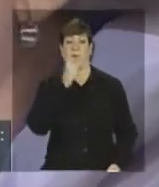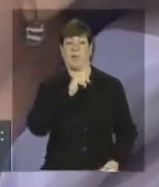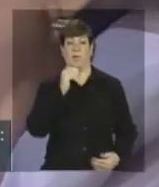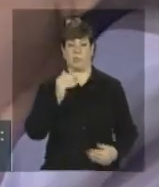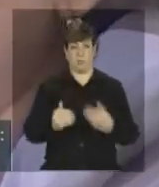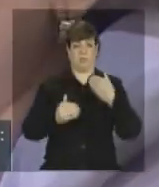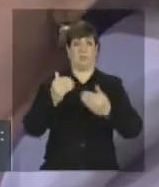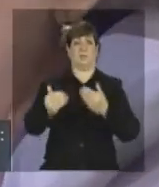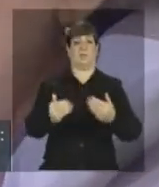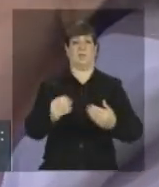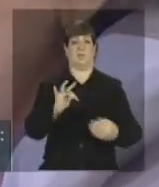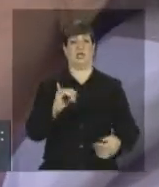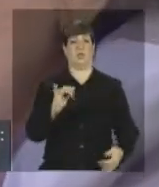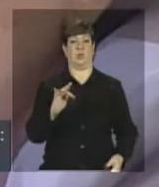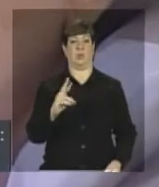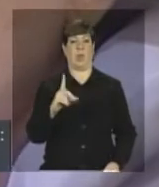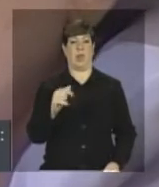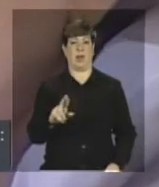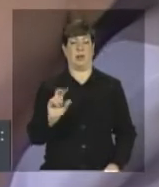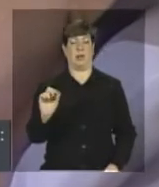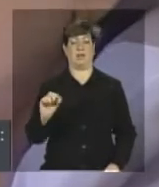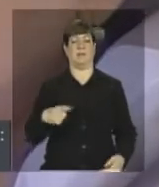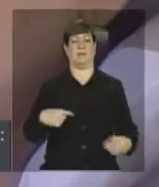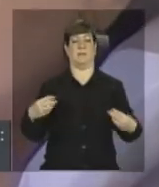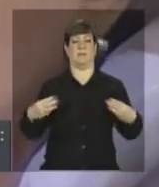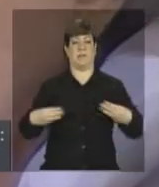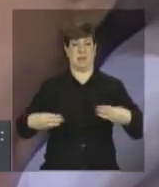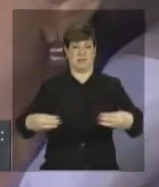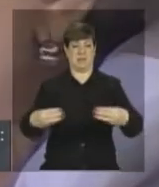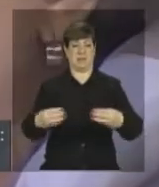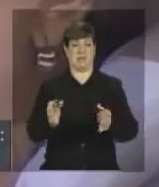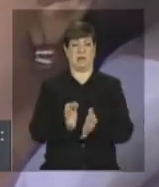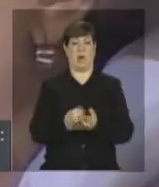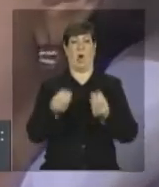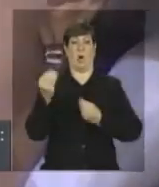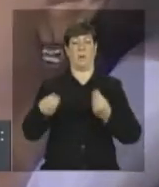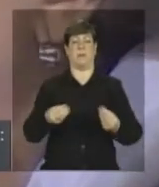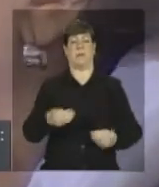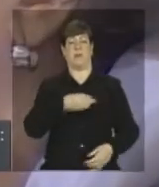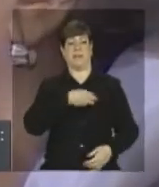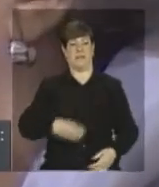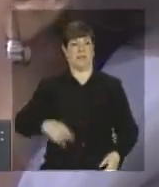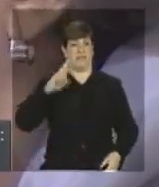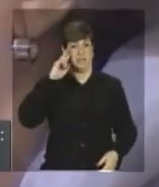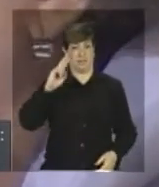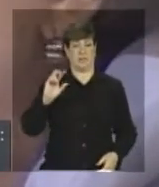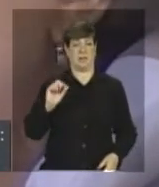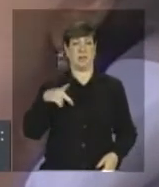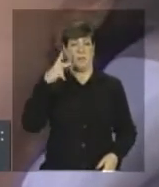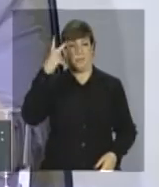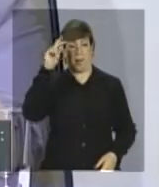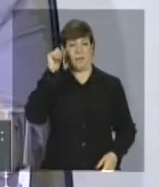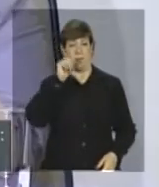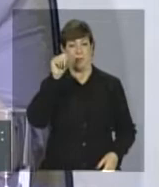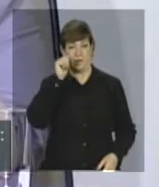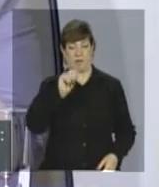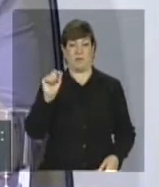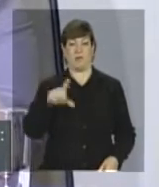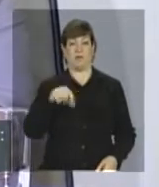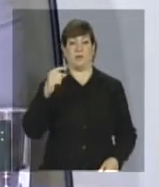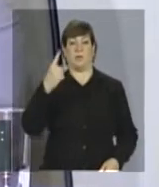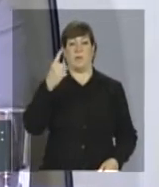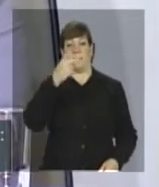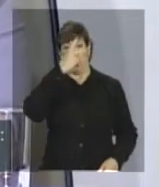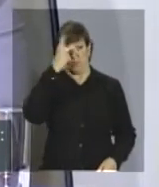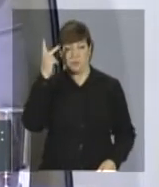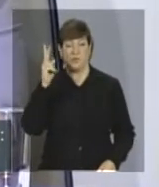da titularidade do Ministério, como ministra-chefe da Secretaria de Política para as Mulheres, uma pessoa